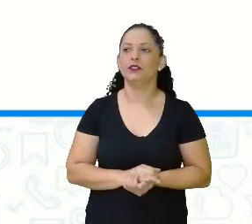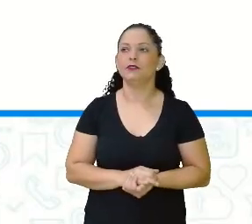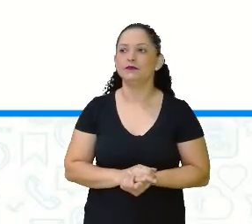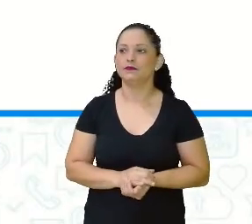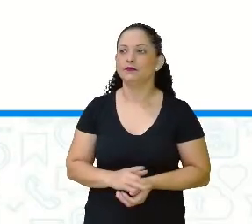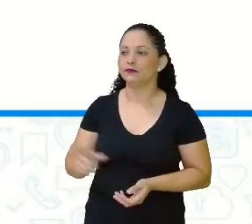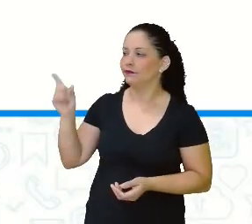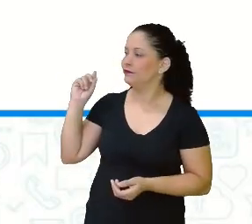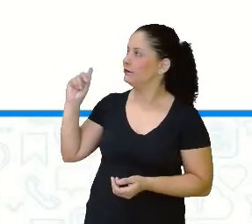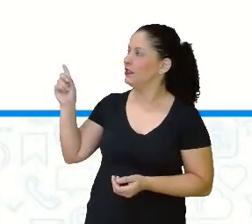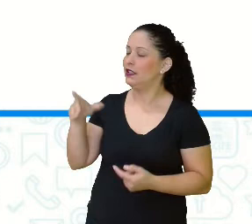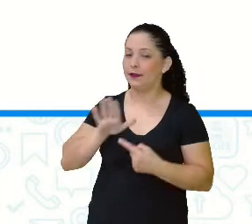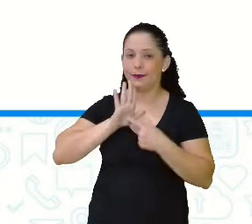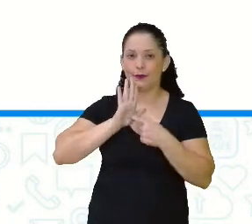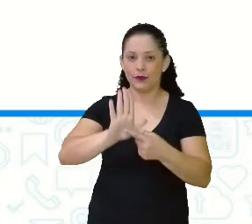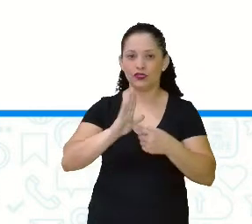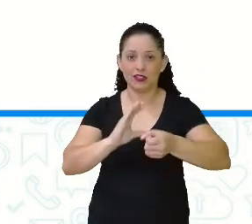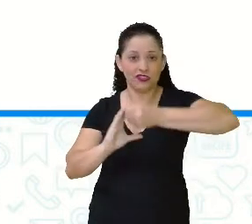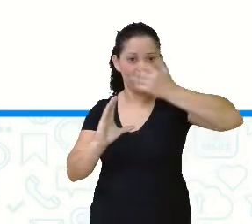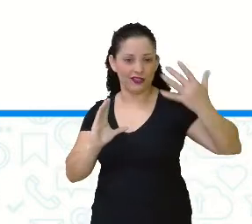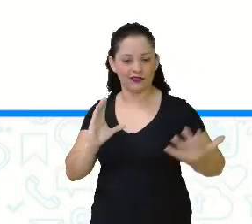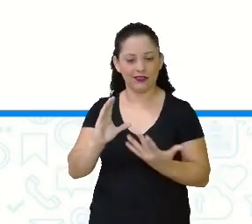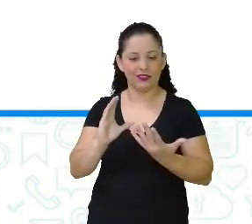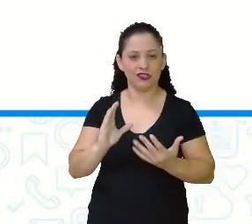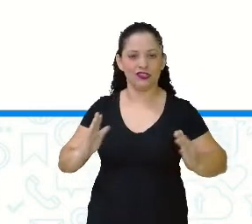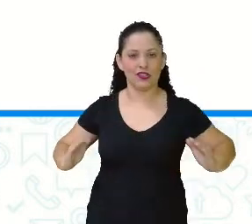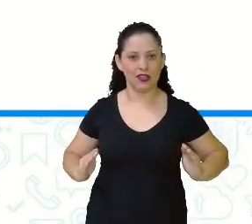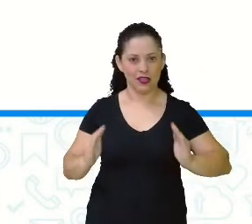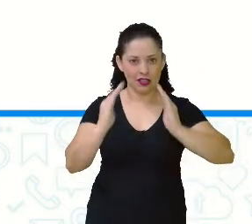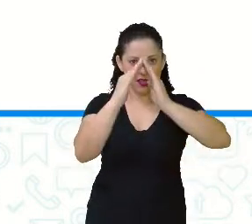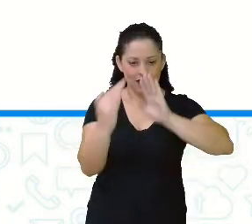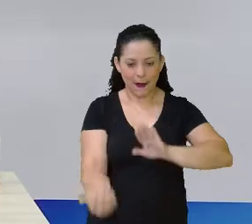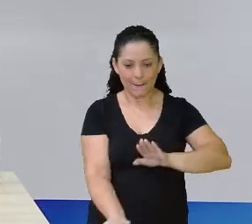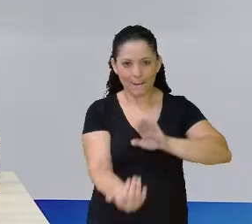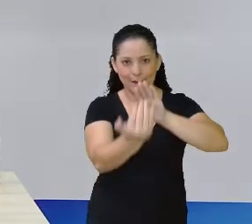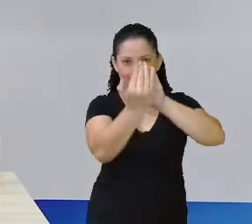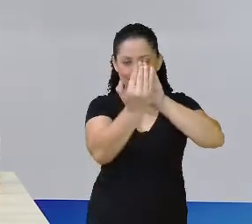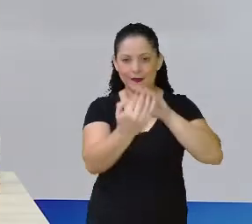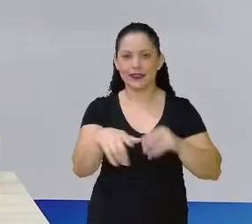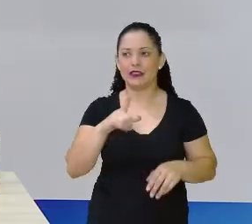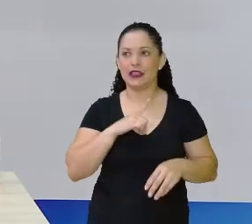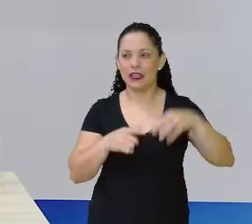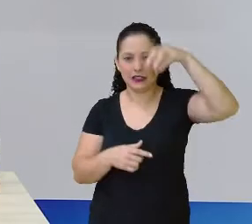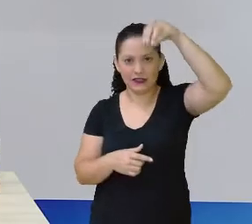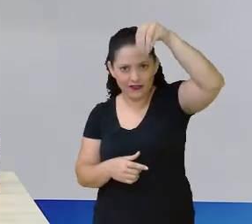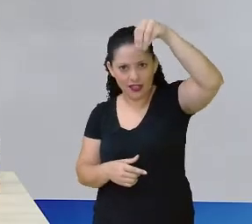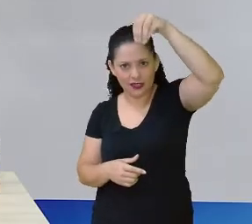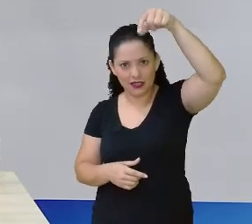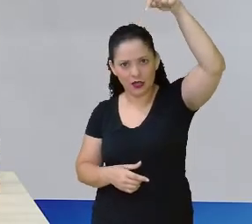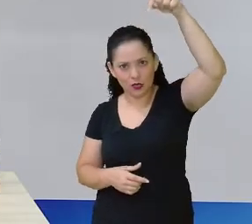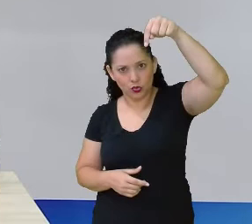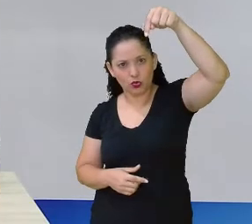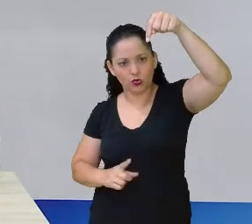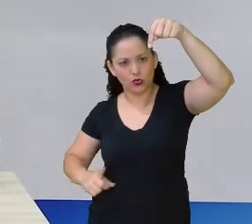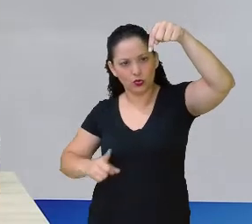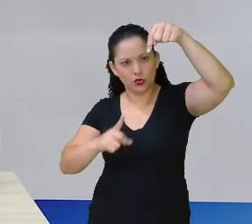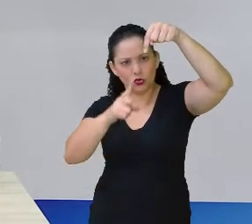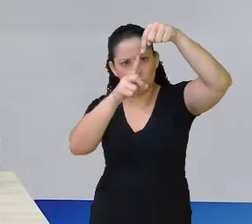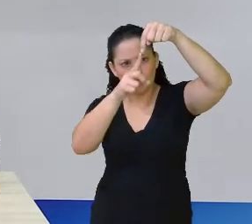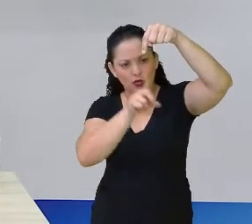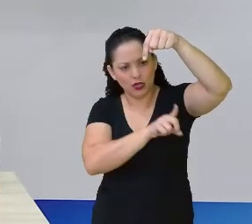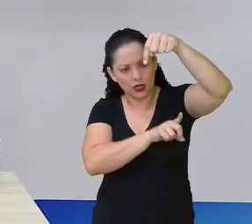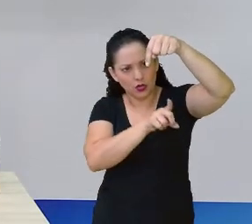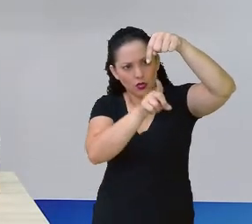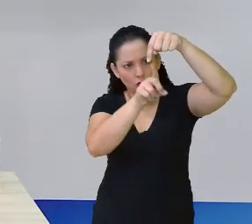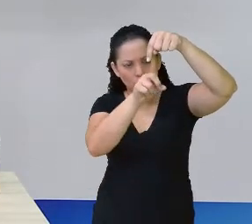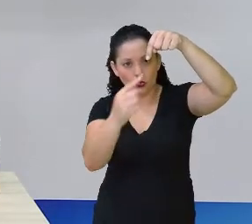representação básica das características da minha pirâmide. Elas têm vértice, pensa comigo, numa pirâmide eu